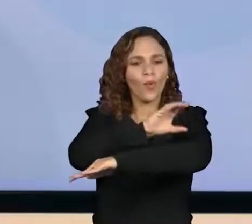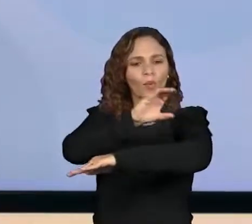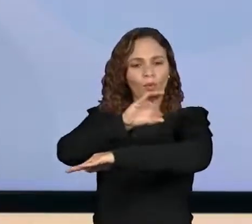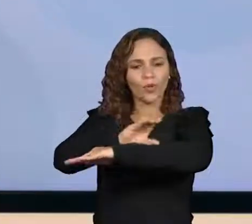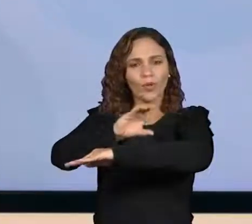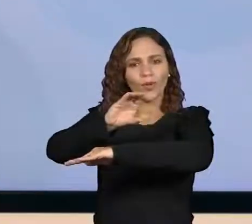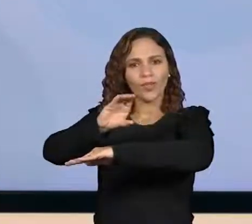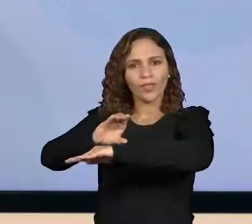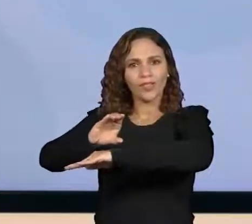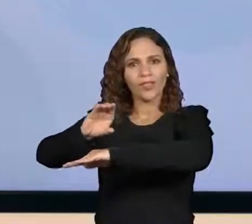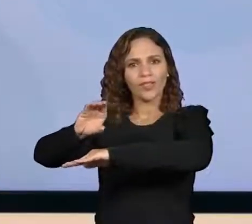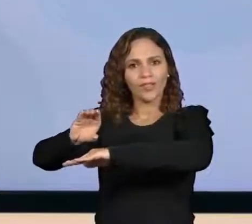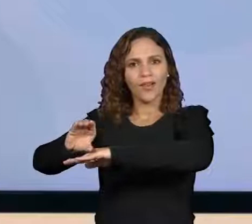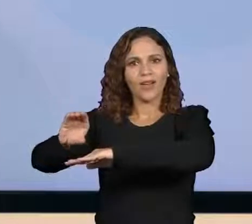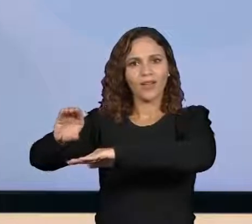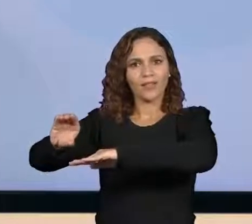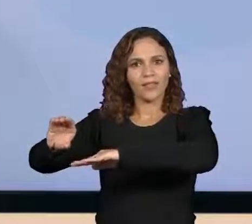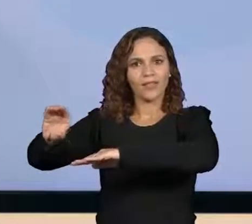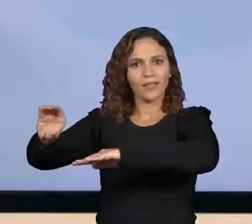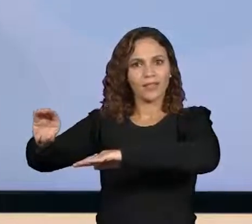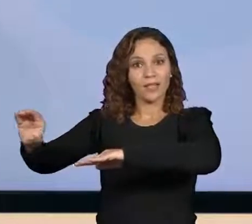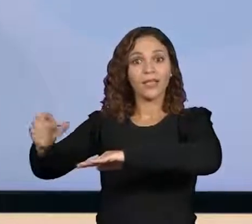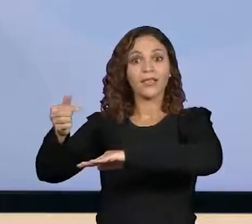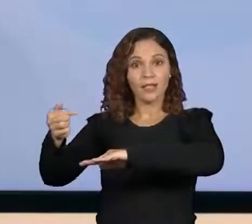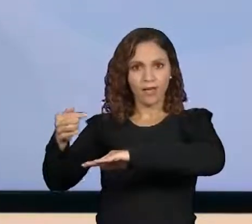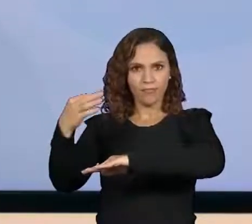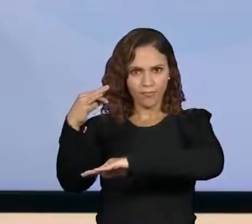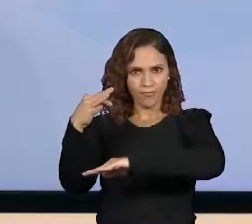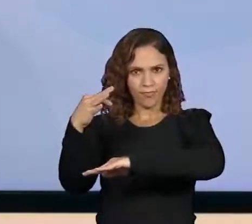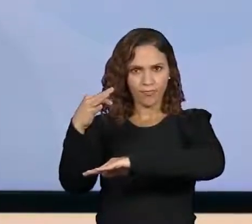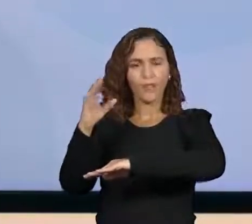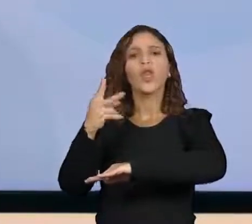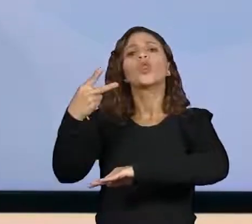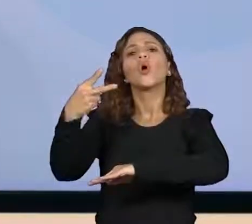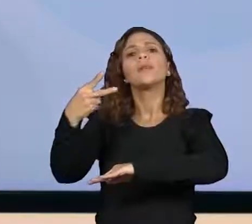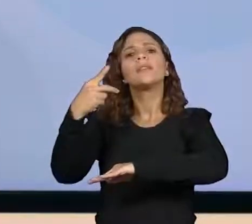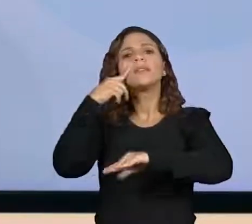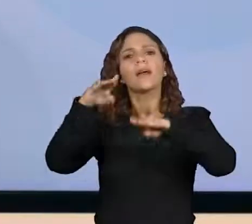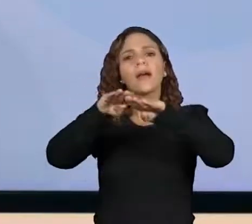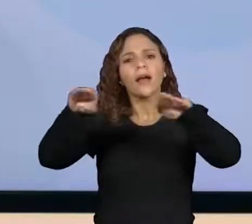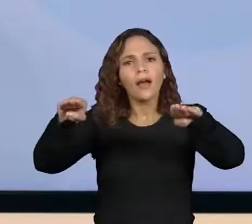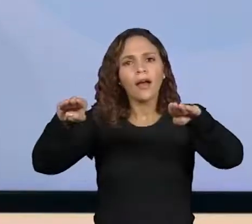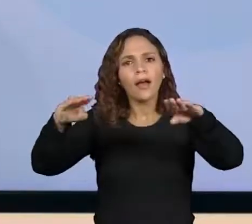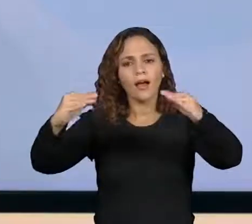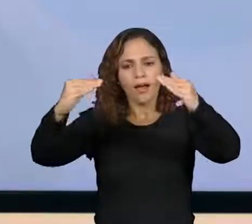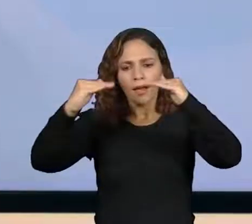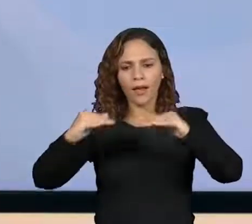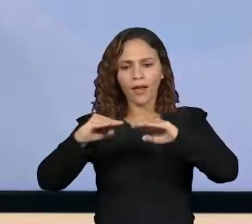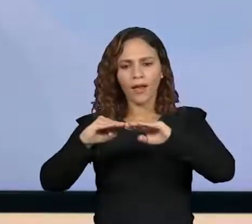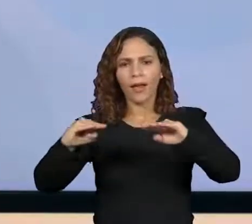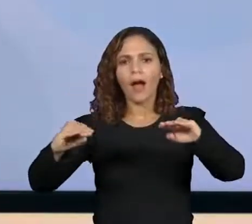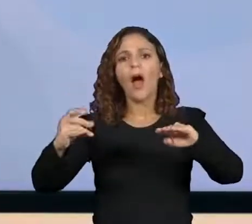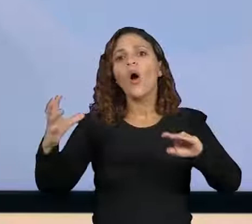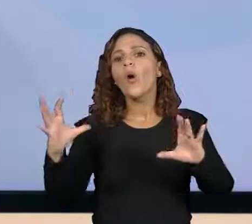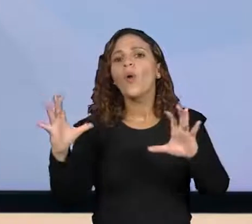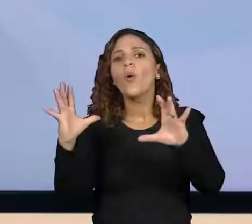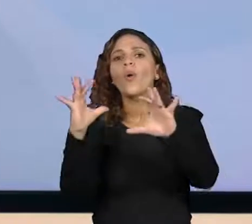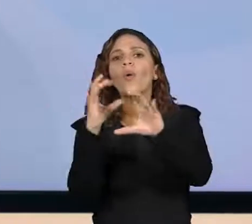Muito bem. E em 2 prateleiras, quantos carrinhos o Otávio